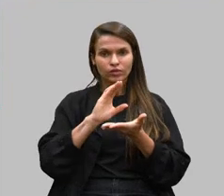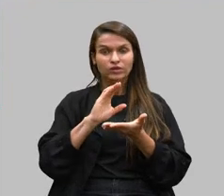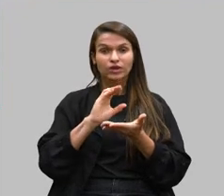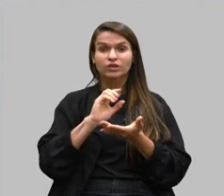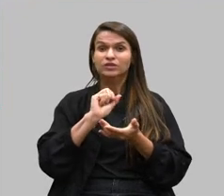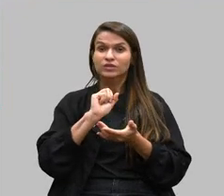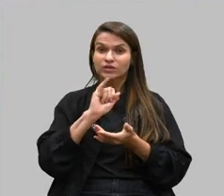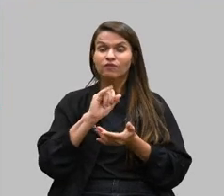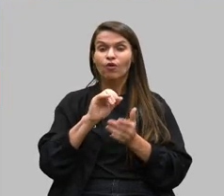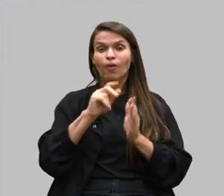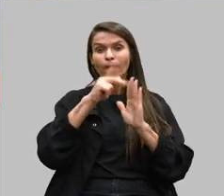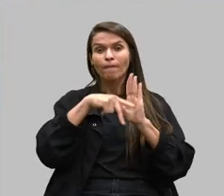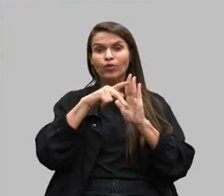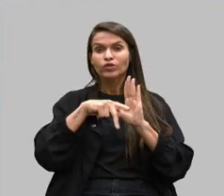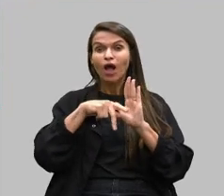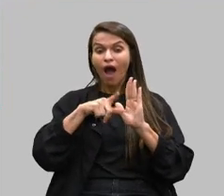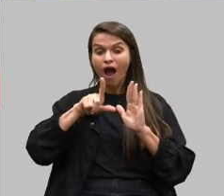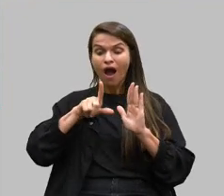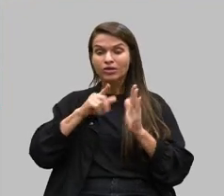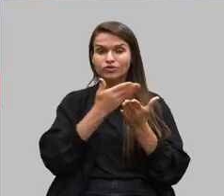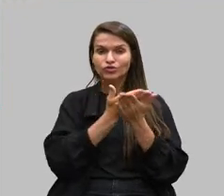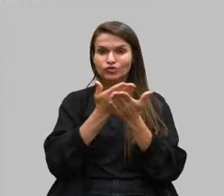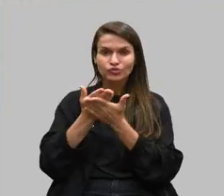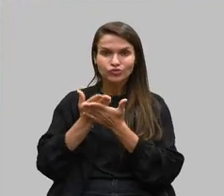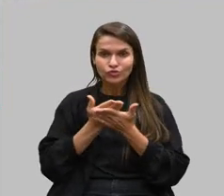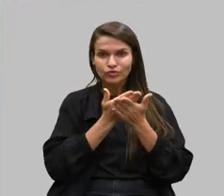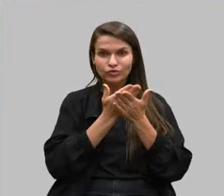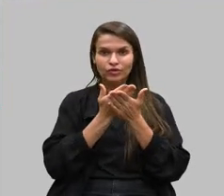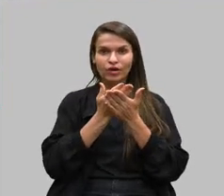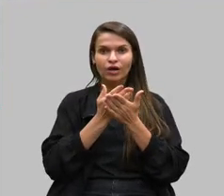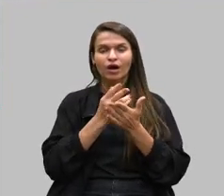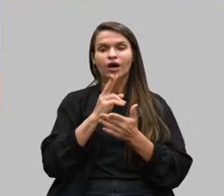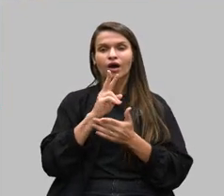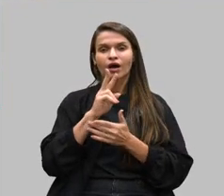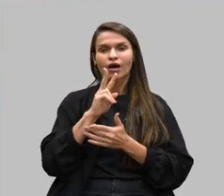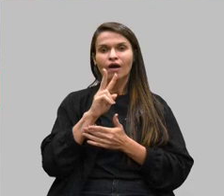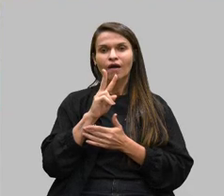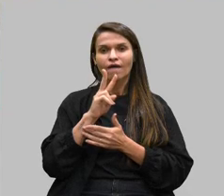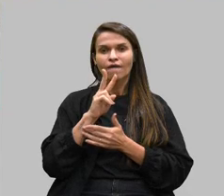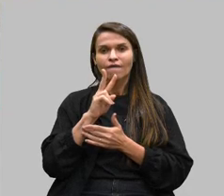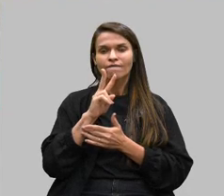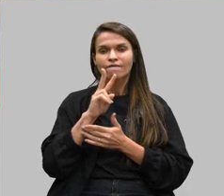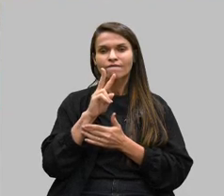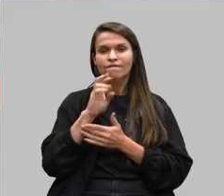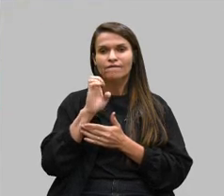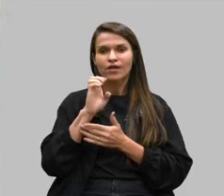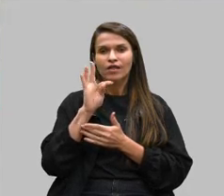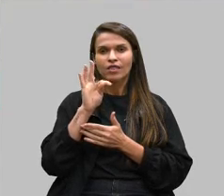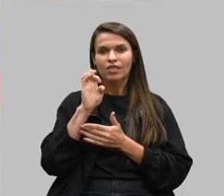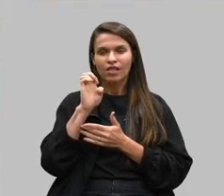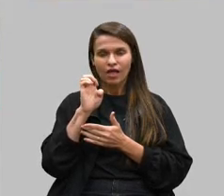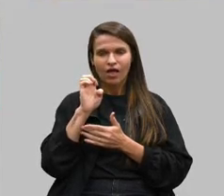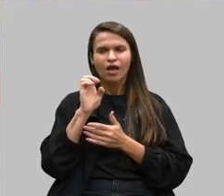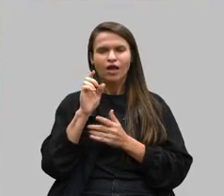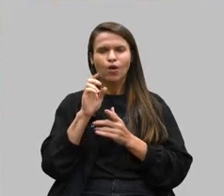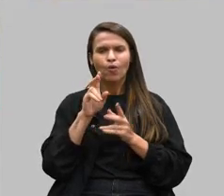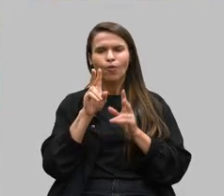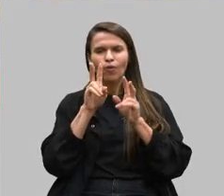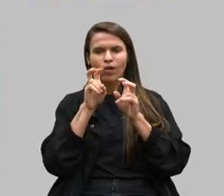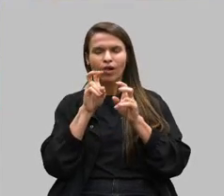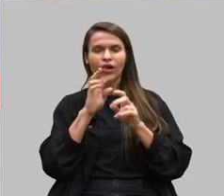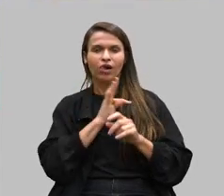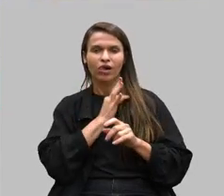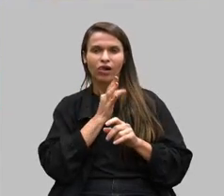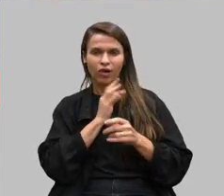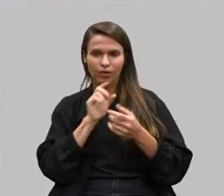projetos estudados no nível de evias é um termo técnico estudo de viabilidade técnico econômico